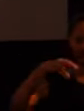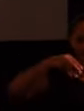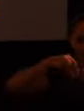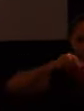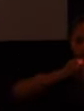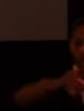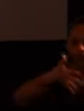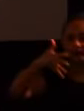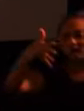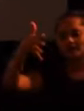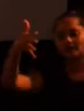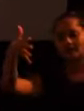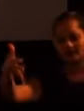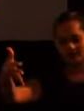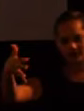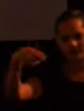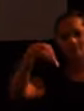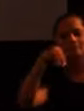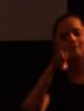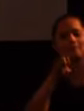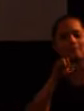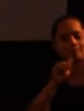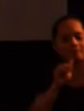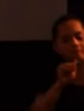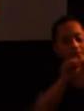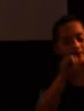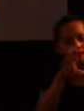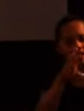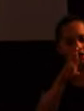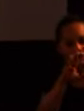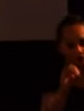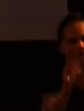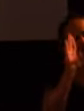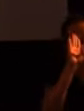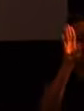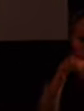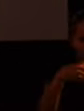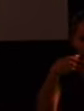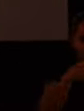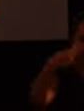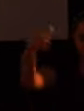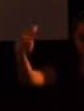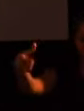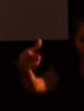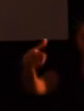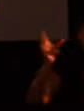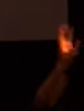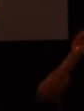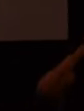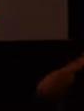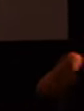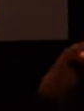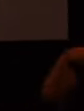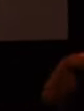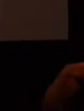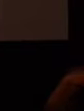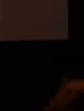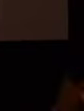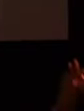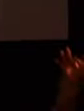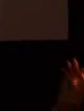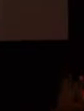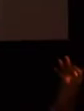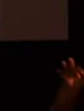portanto, maiores, o nome já diz macro. Nós estabelecemos ali quais são as diretrizes para que a gente alcance a política